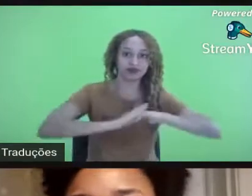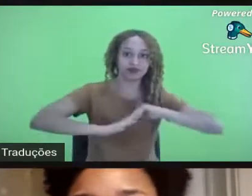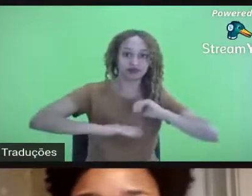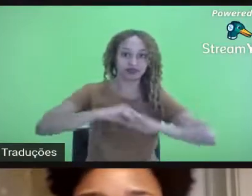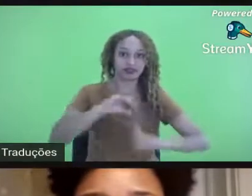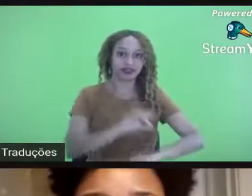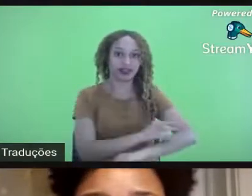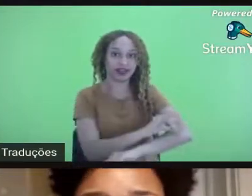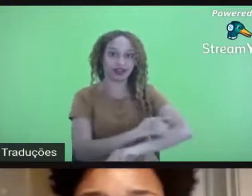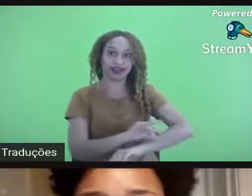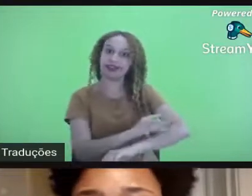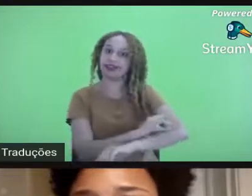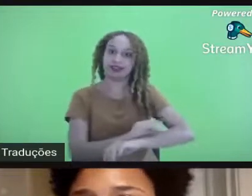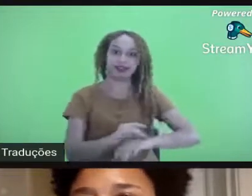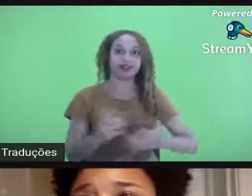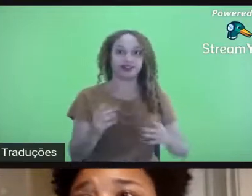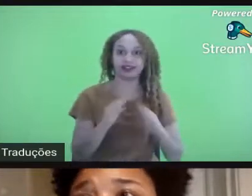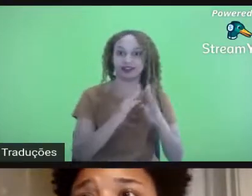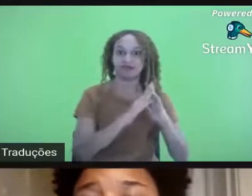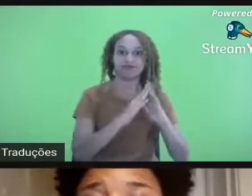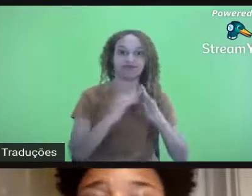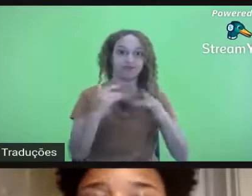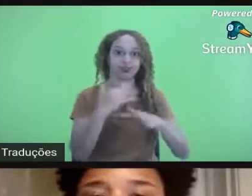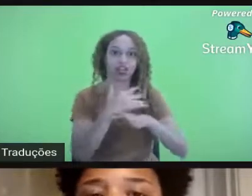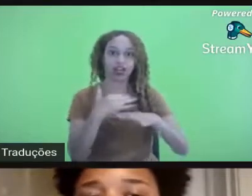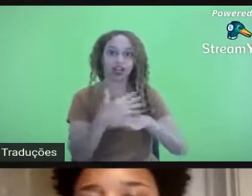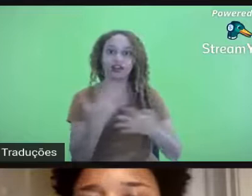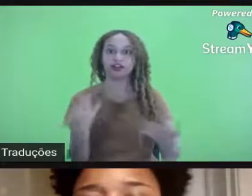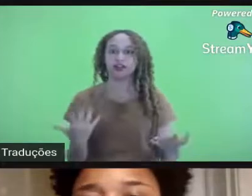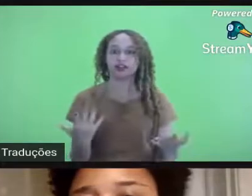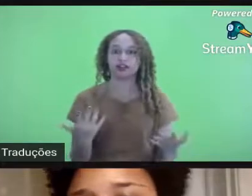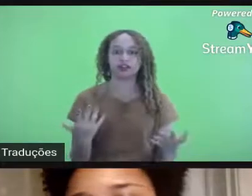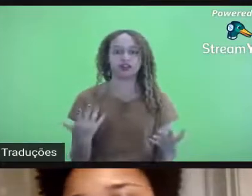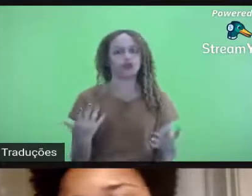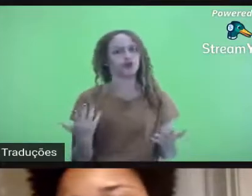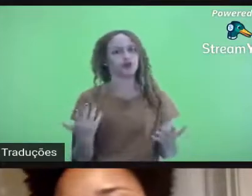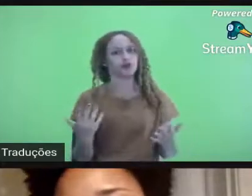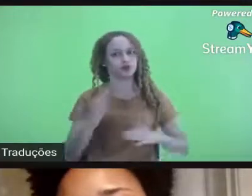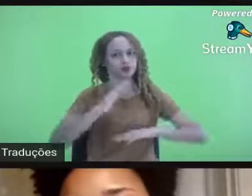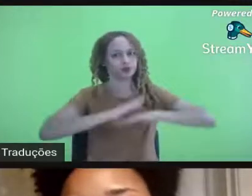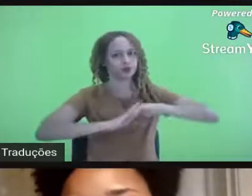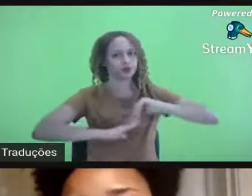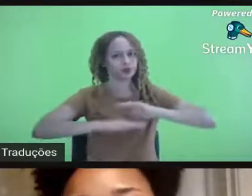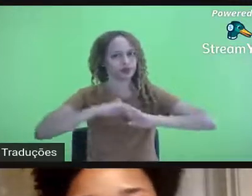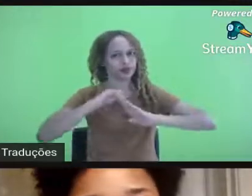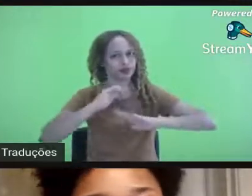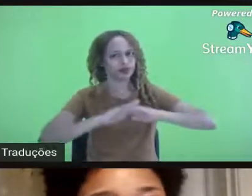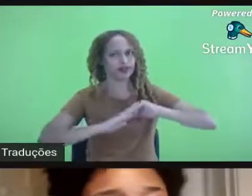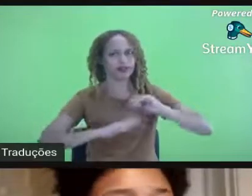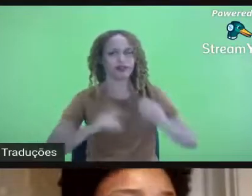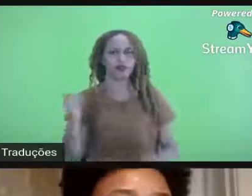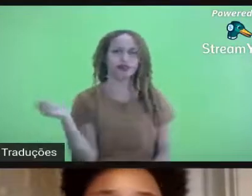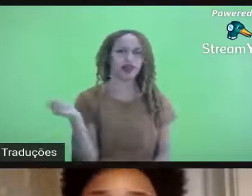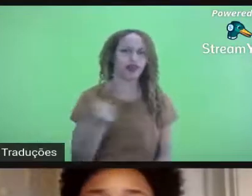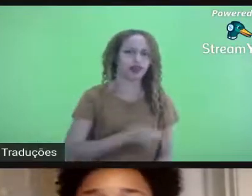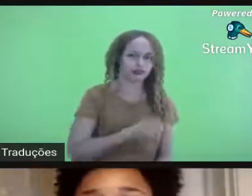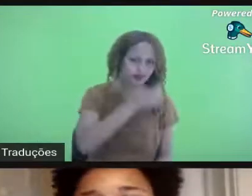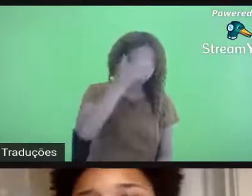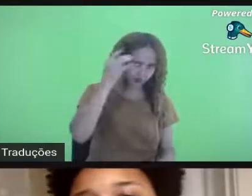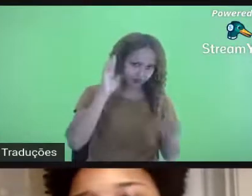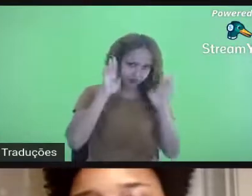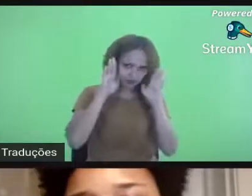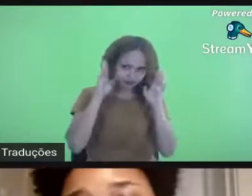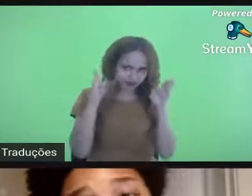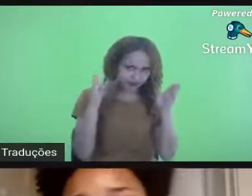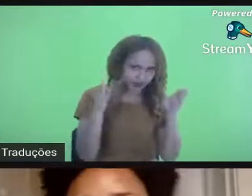né? O profissional de arquitetura e urbanismo, ele é muito além daquele profissional focado no